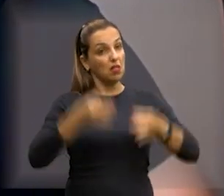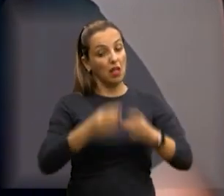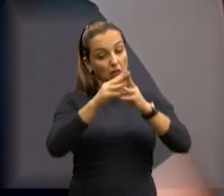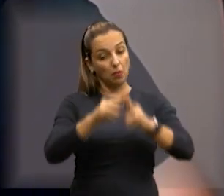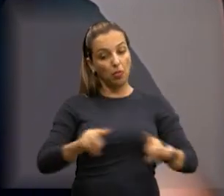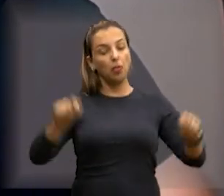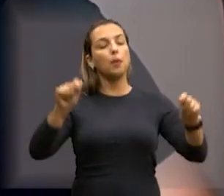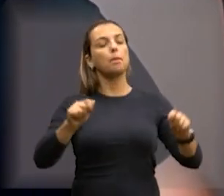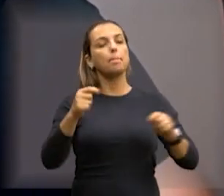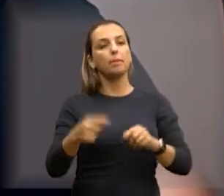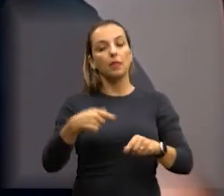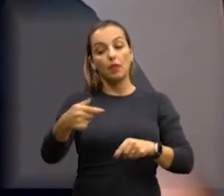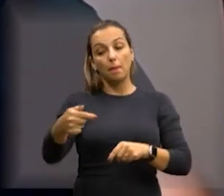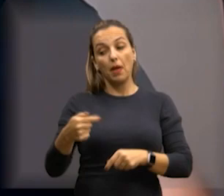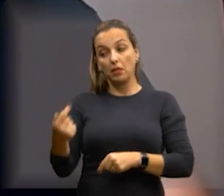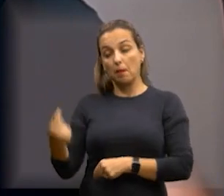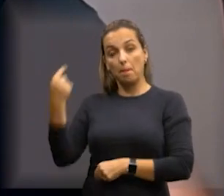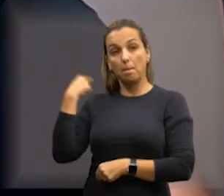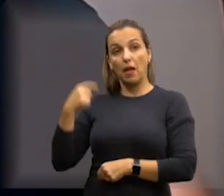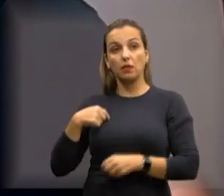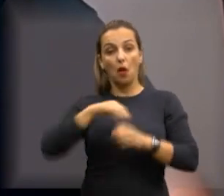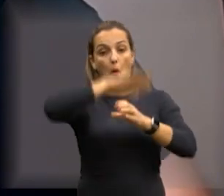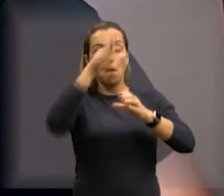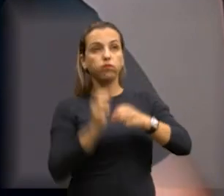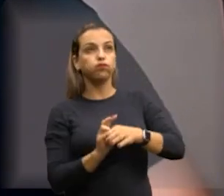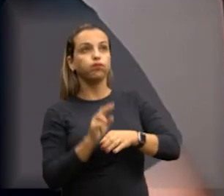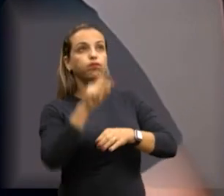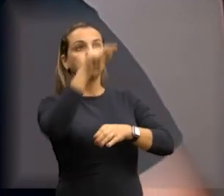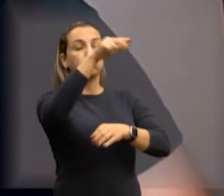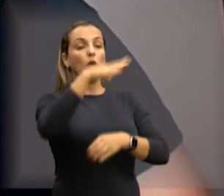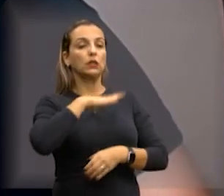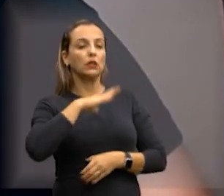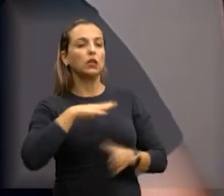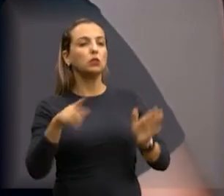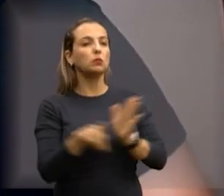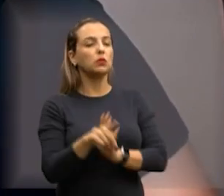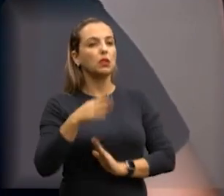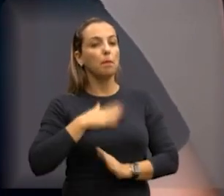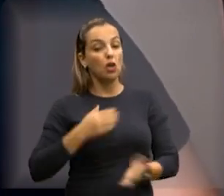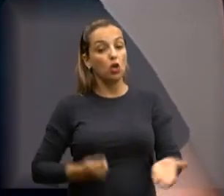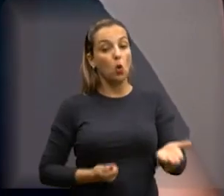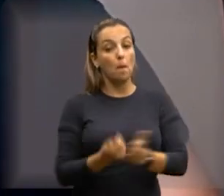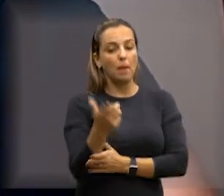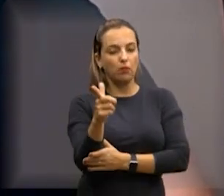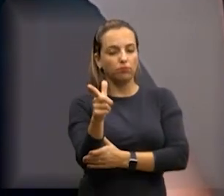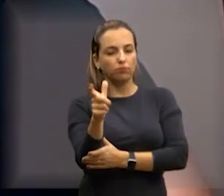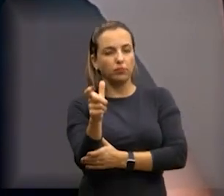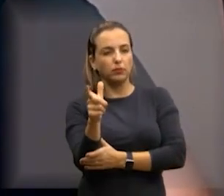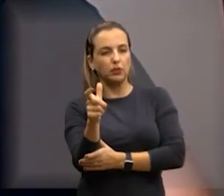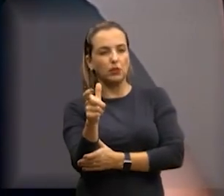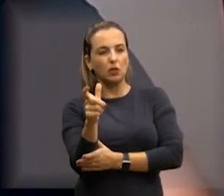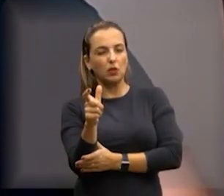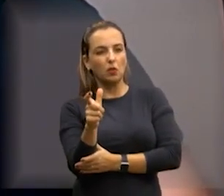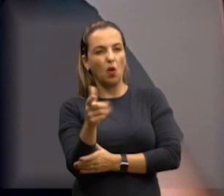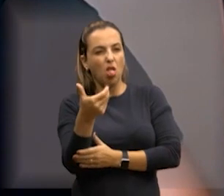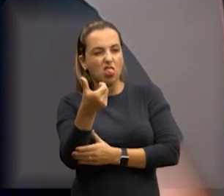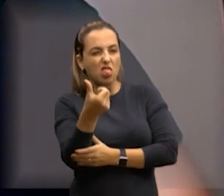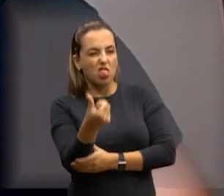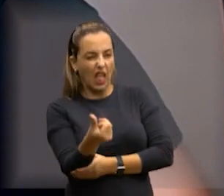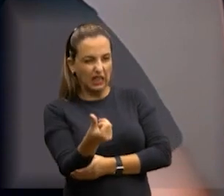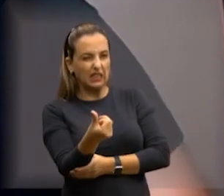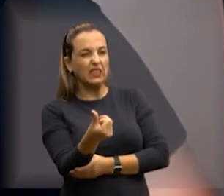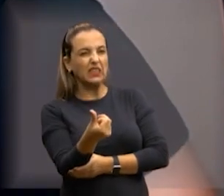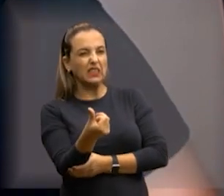Na semana passada, subi o morro do São Camilo, na minha cidade, e comprei uma pistola de 9 mm com 6 cartuchos